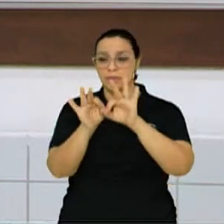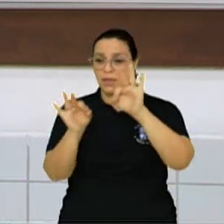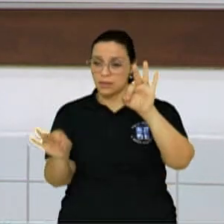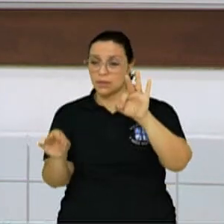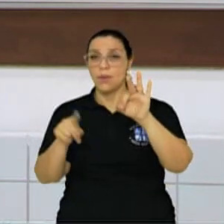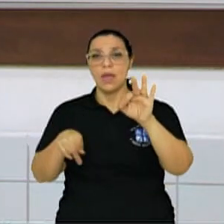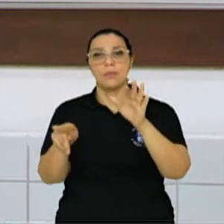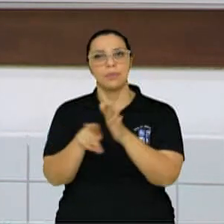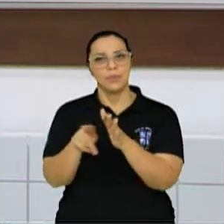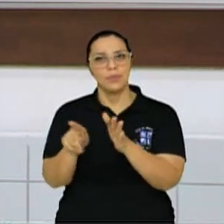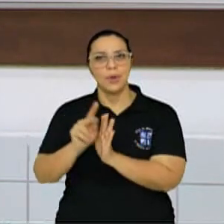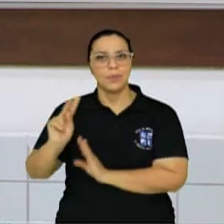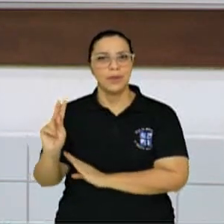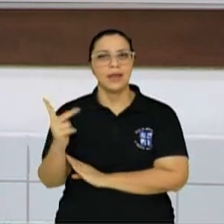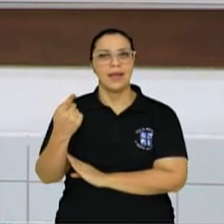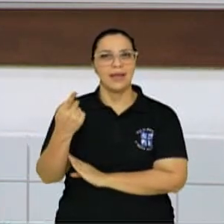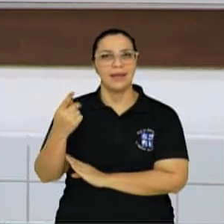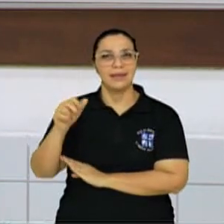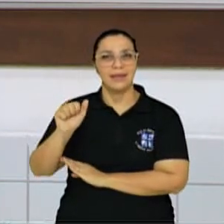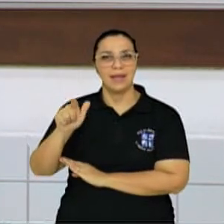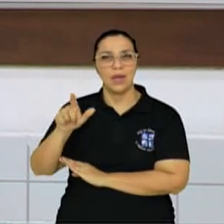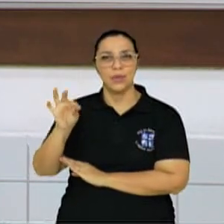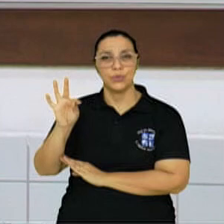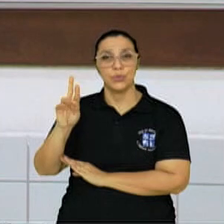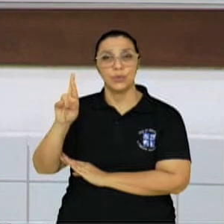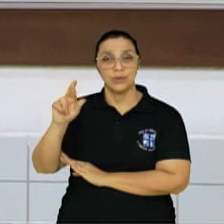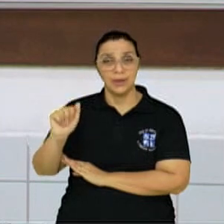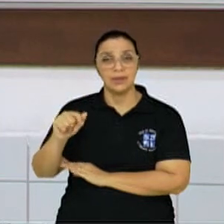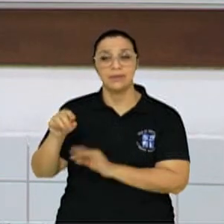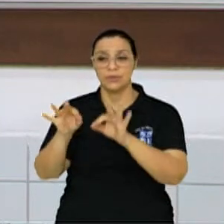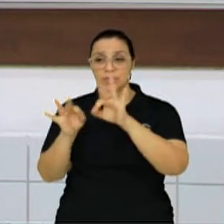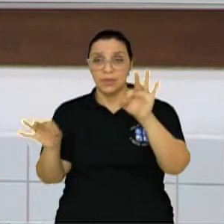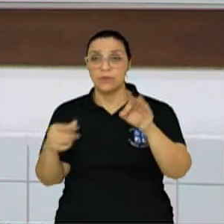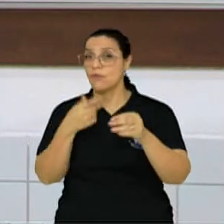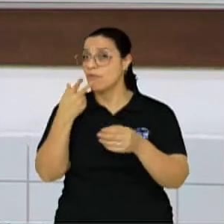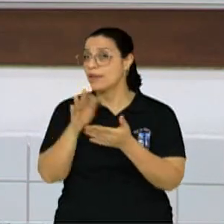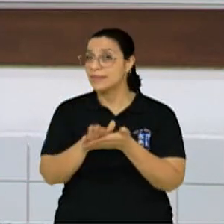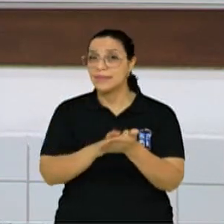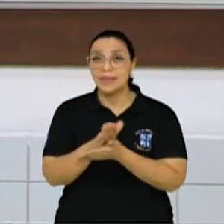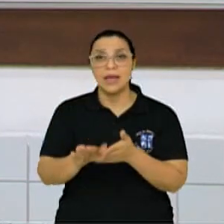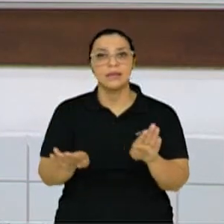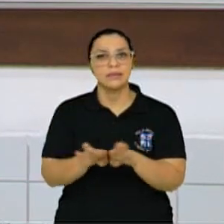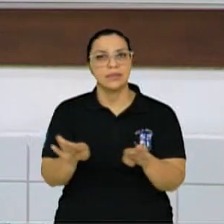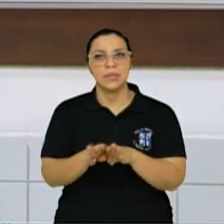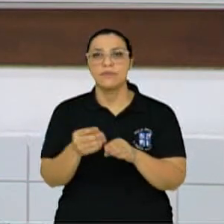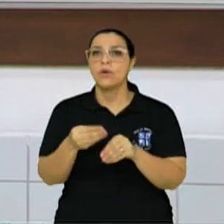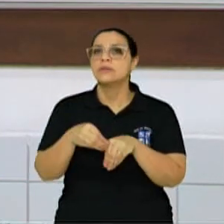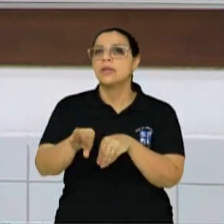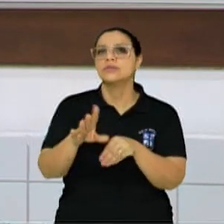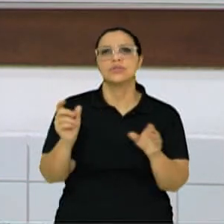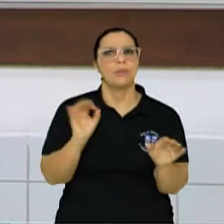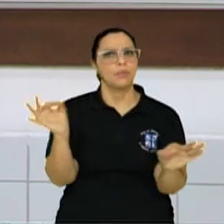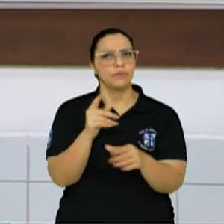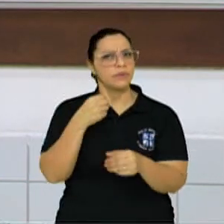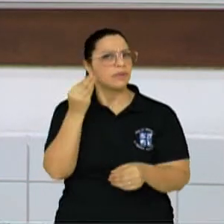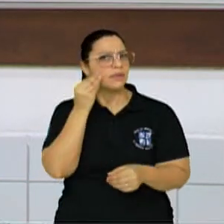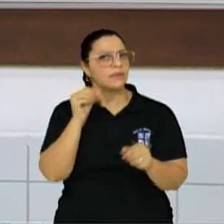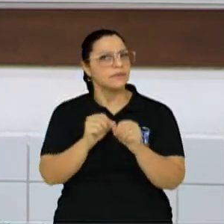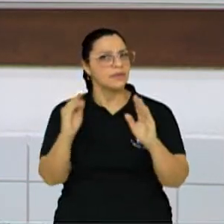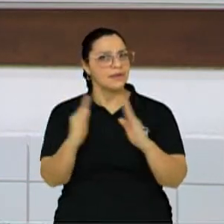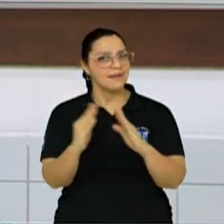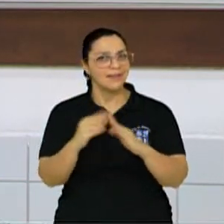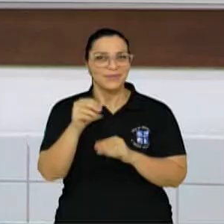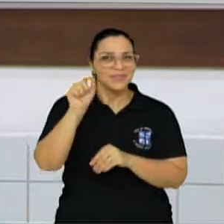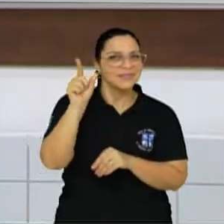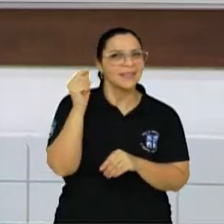lateral é a altura do triângulo lateral. Não vou falar mais, senão daqui a pouco eu estou resolvendo antes de você fazer em casa. Então,